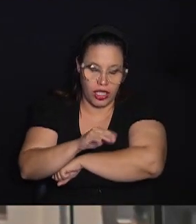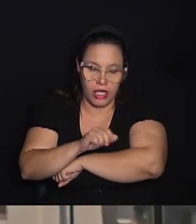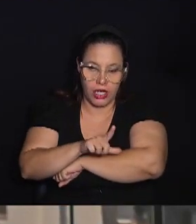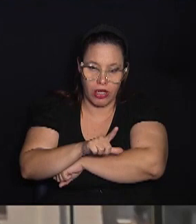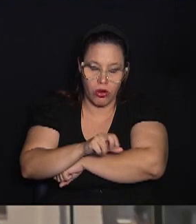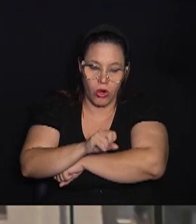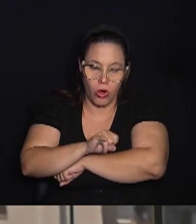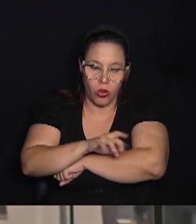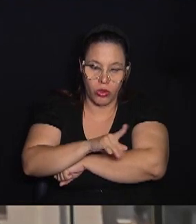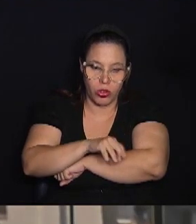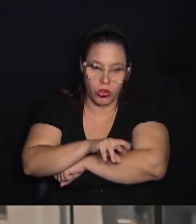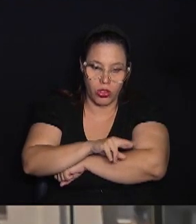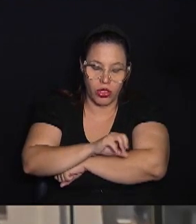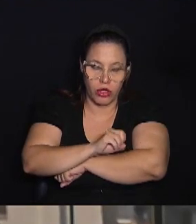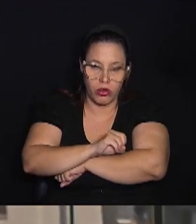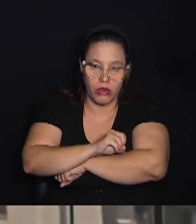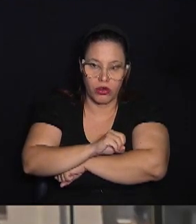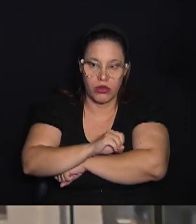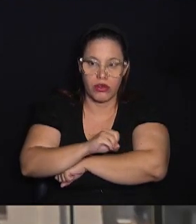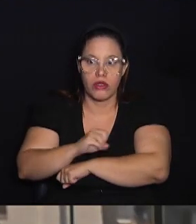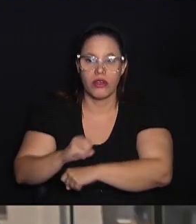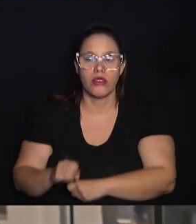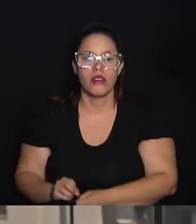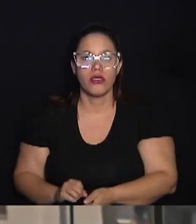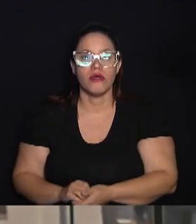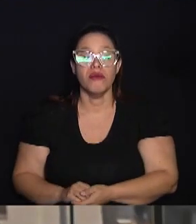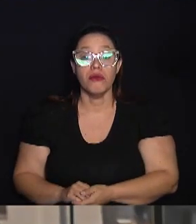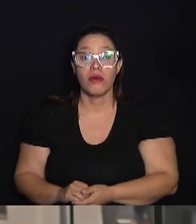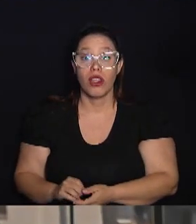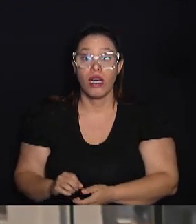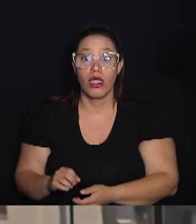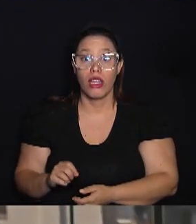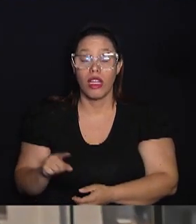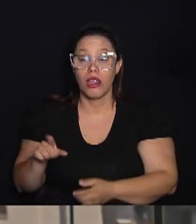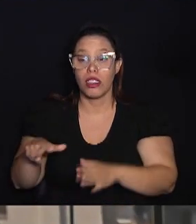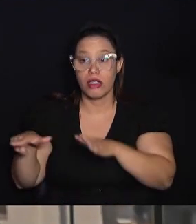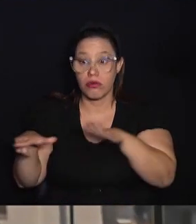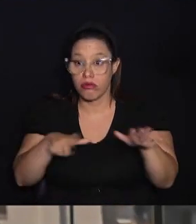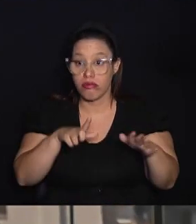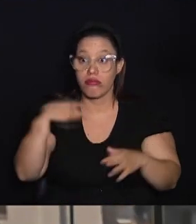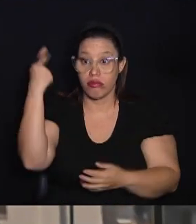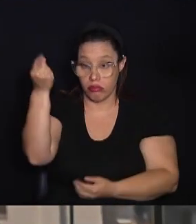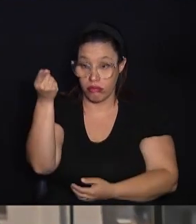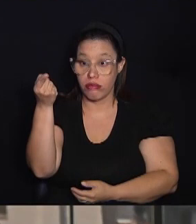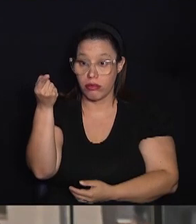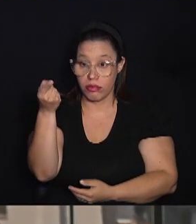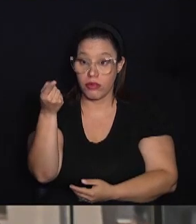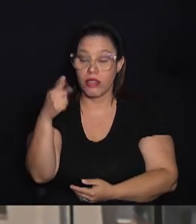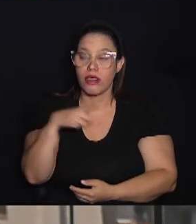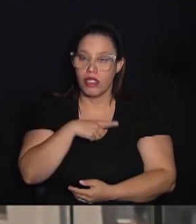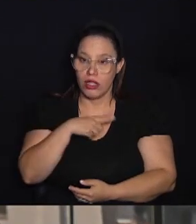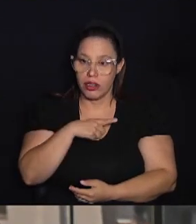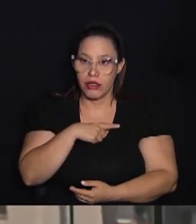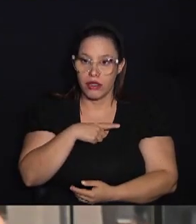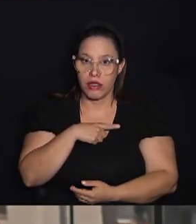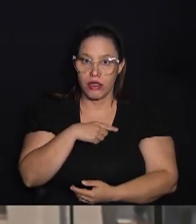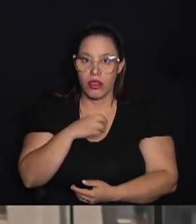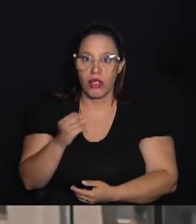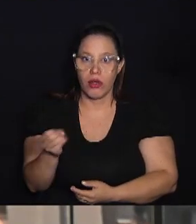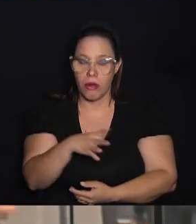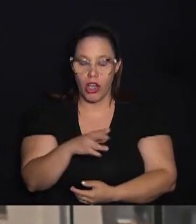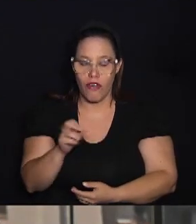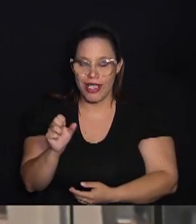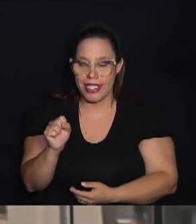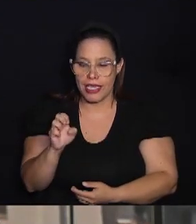10.41 centro de Campinas então gente é o seguinte a partir da semana que vem né nós teremos aí e uma nova